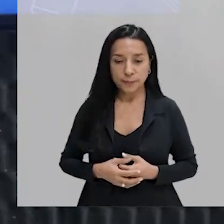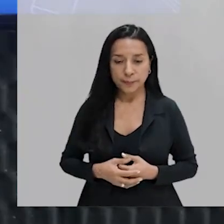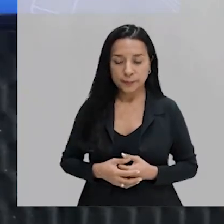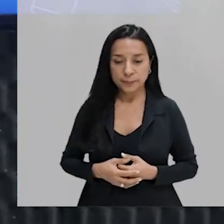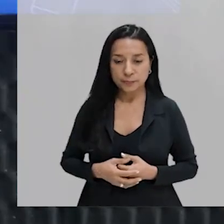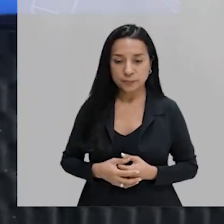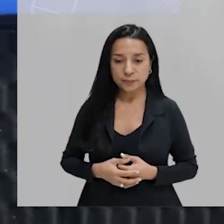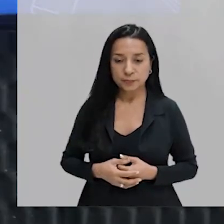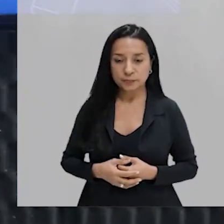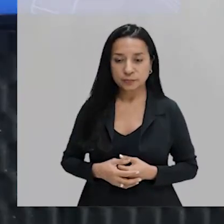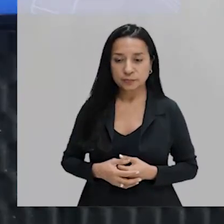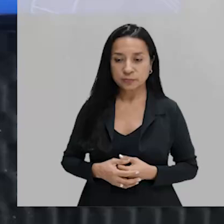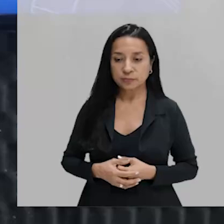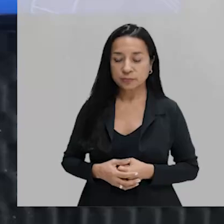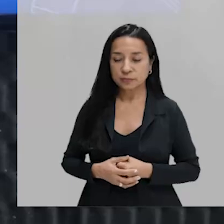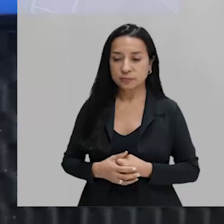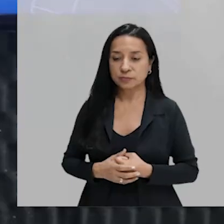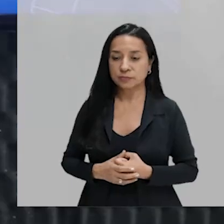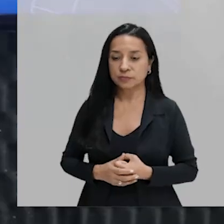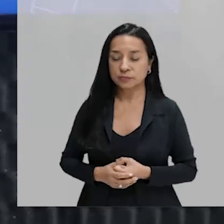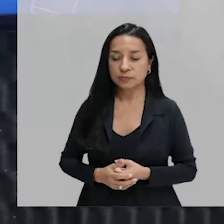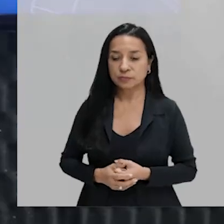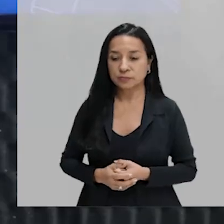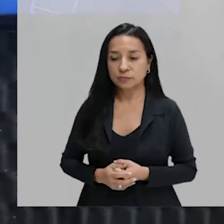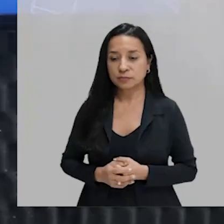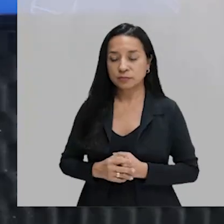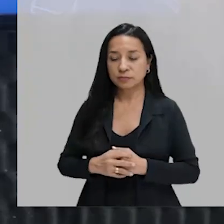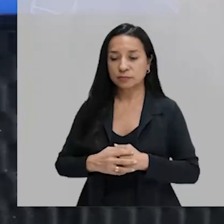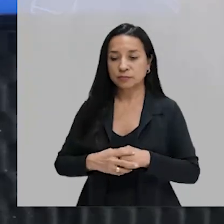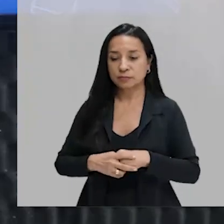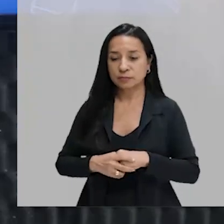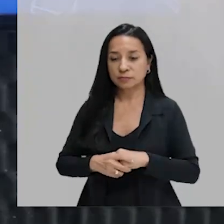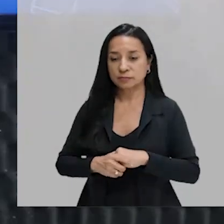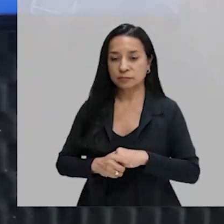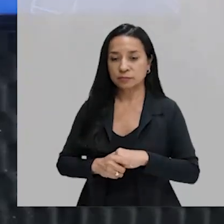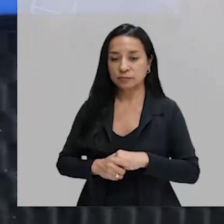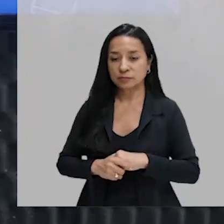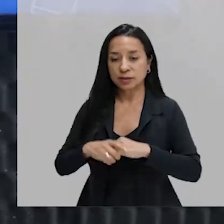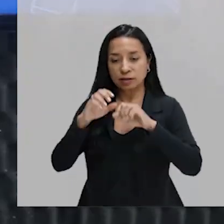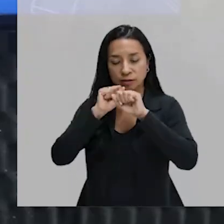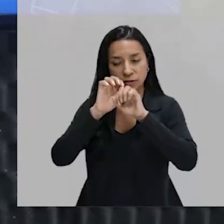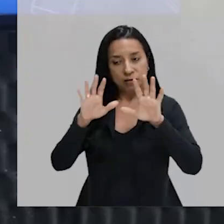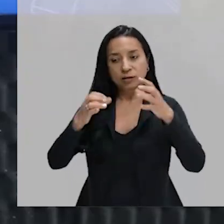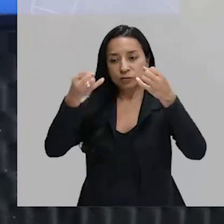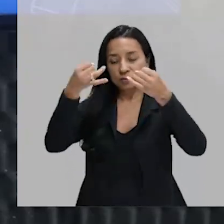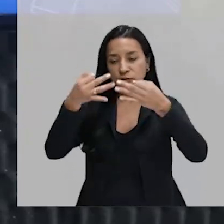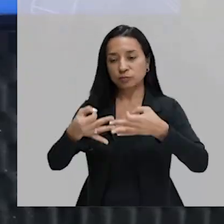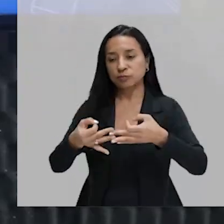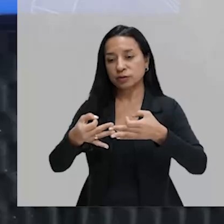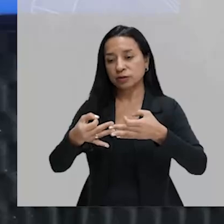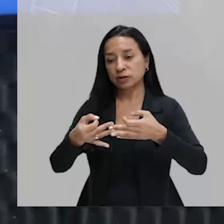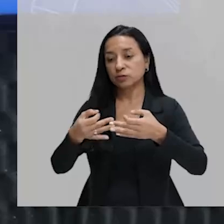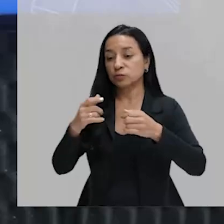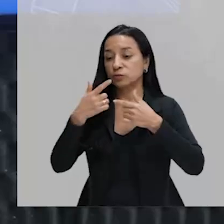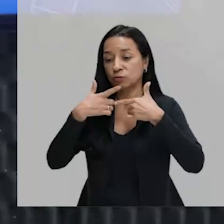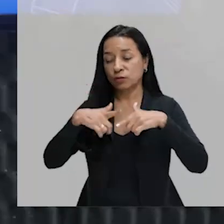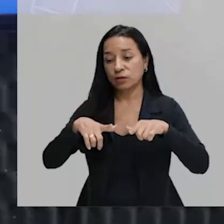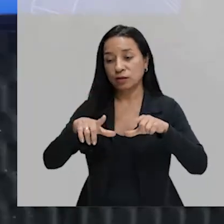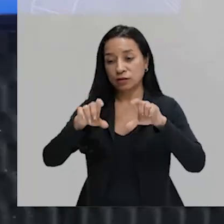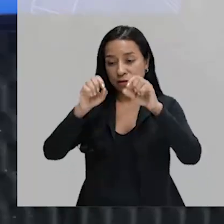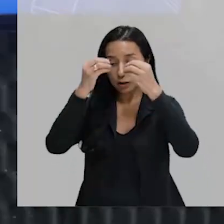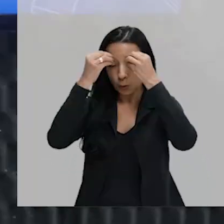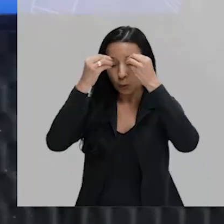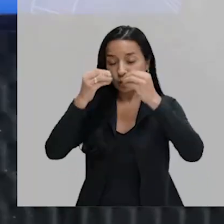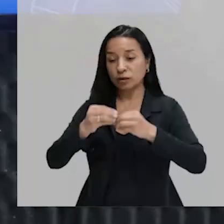Vossa Santidade é muito querido, disse o sacerdote ao Papa. Claro que nós estamos falando aí de um nível de linguagem mais